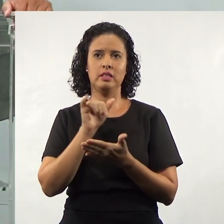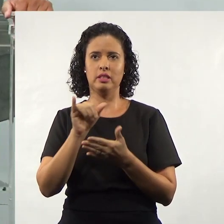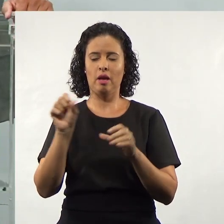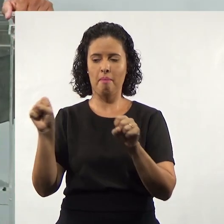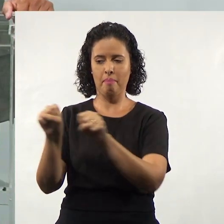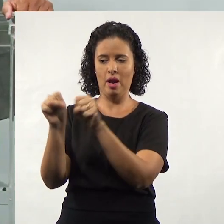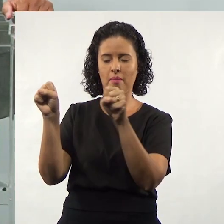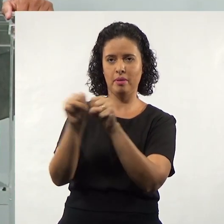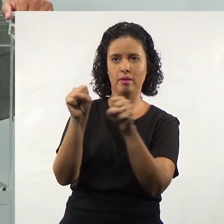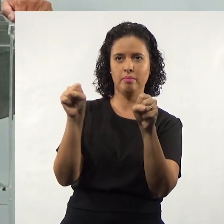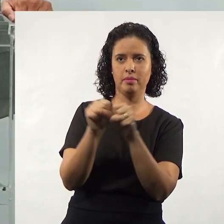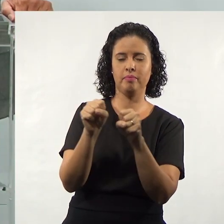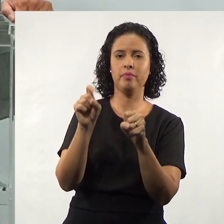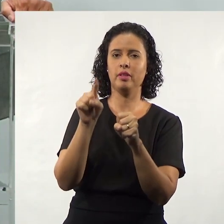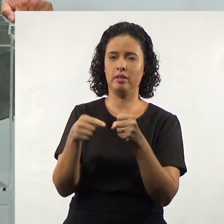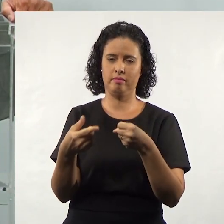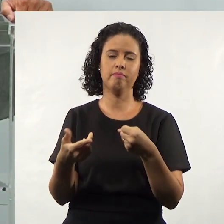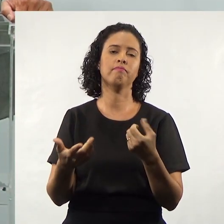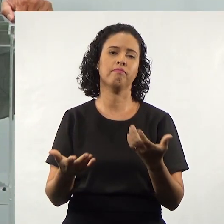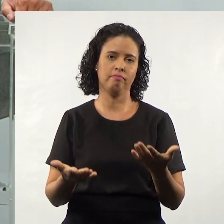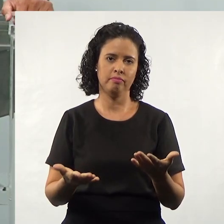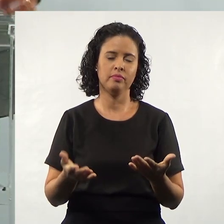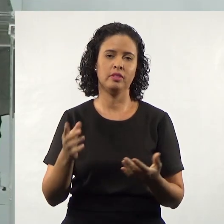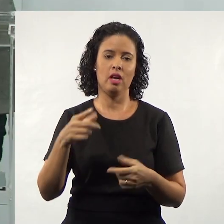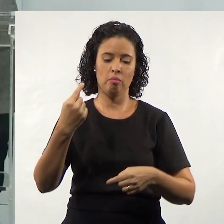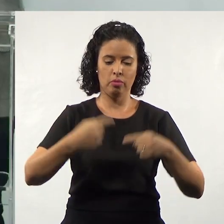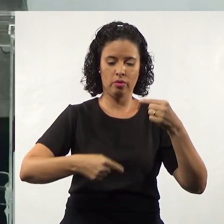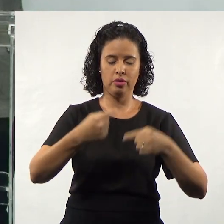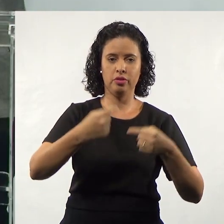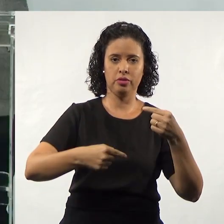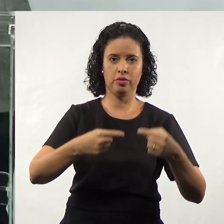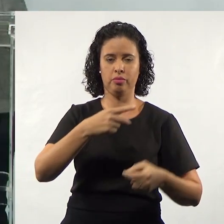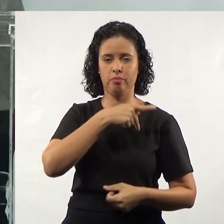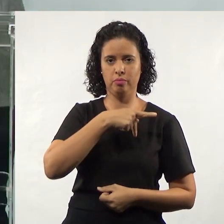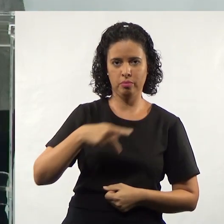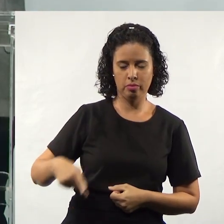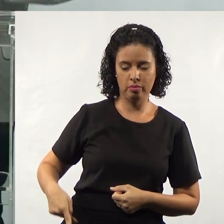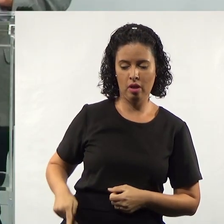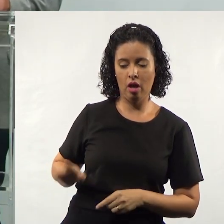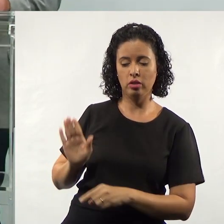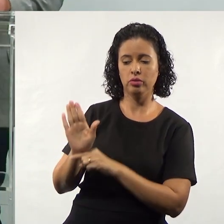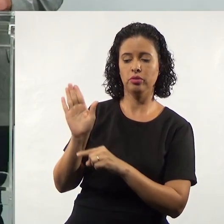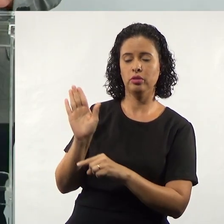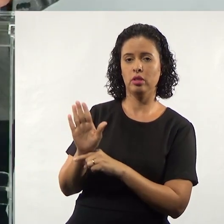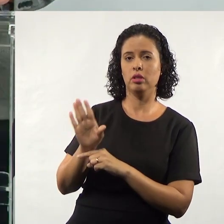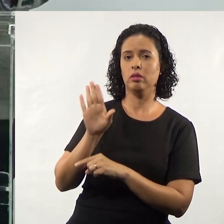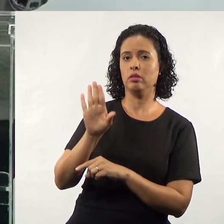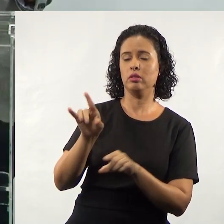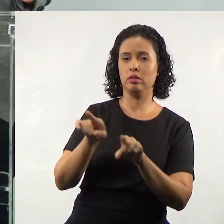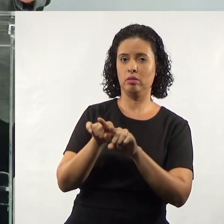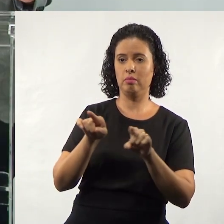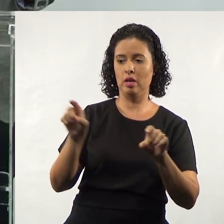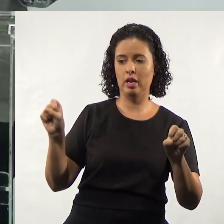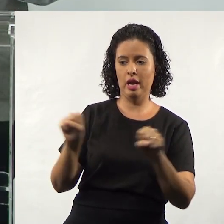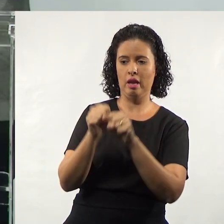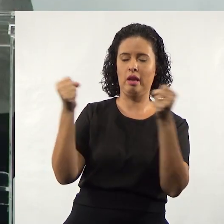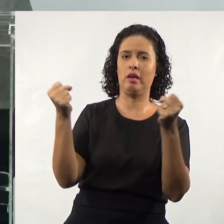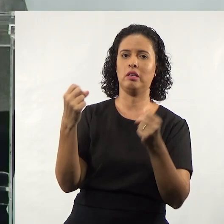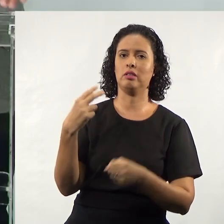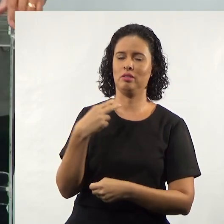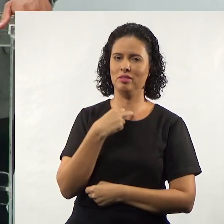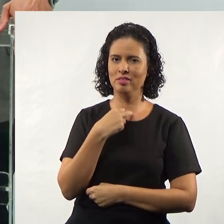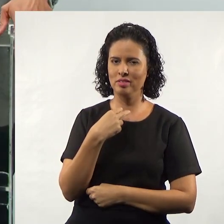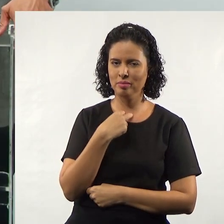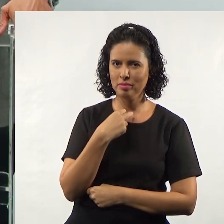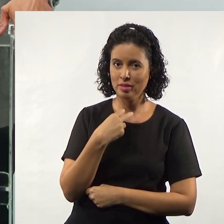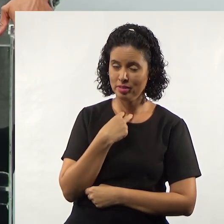quebra muito grande. É basicamente isso. É a política pública pensando em ajudar, mas também não pode ficar quebrada, né? Afinal de contas, de